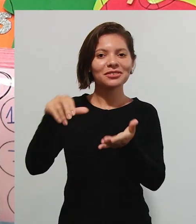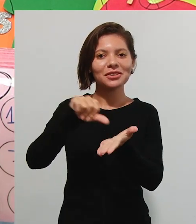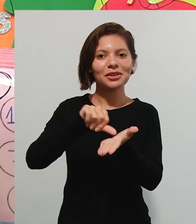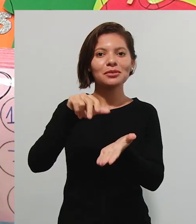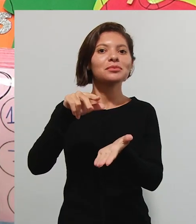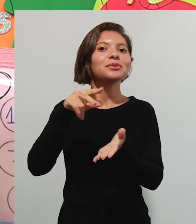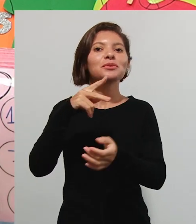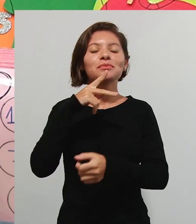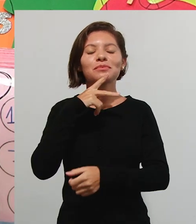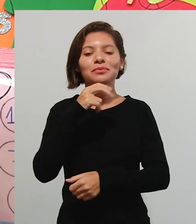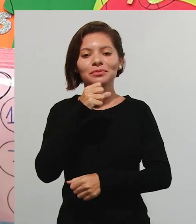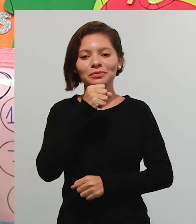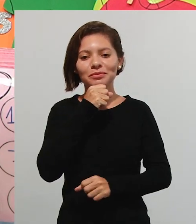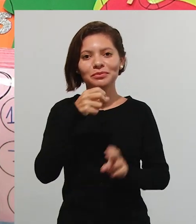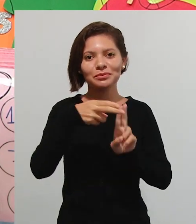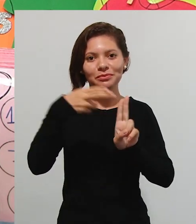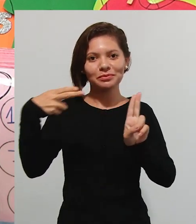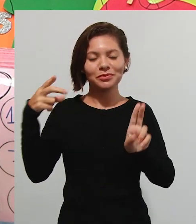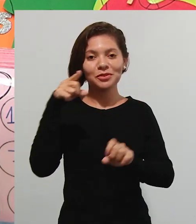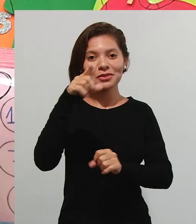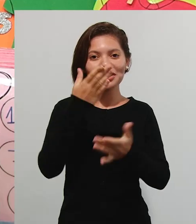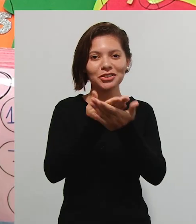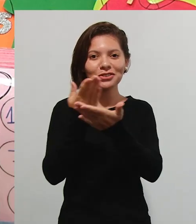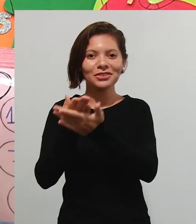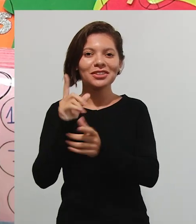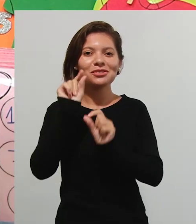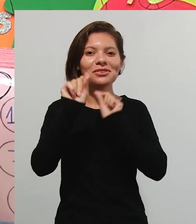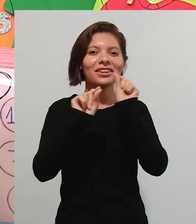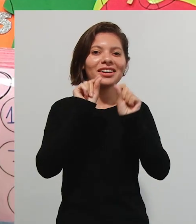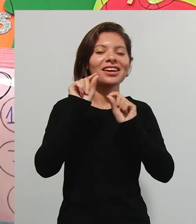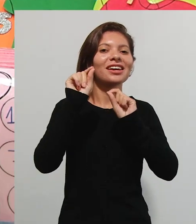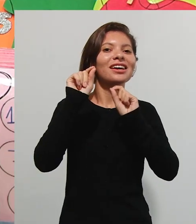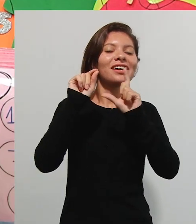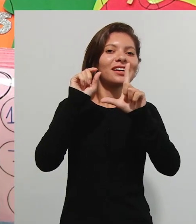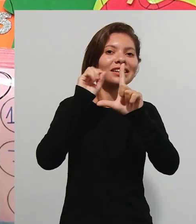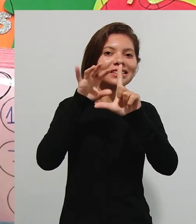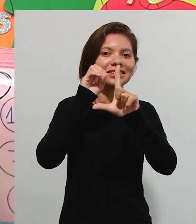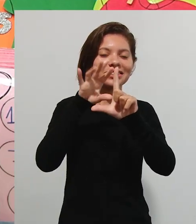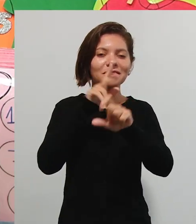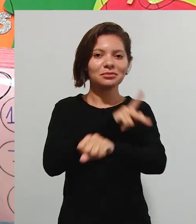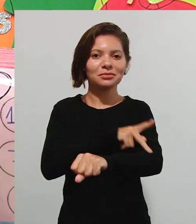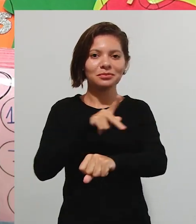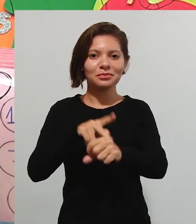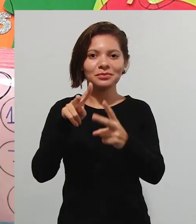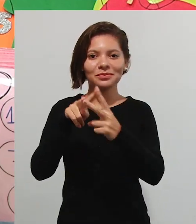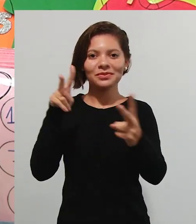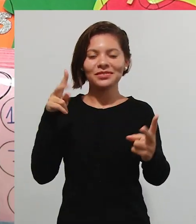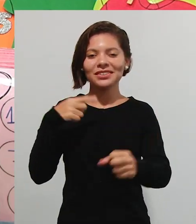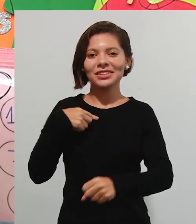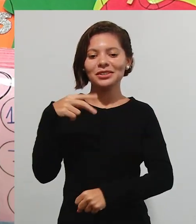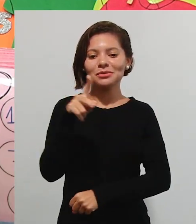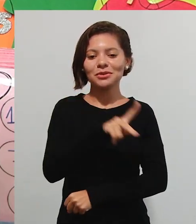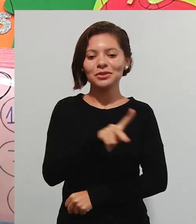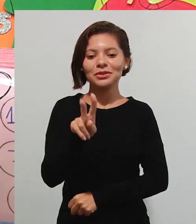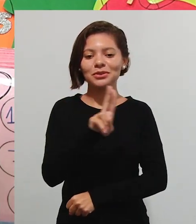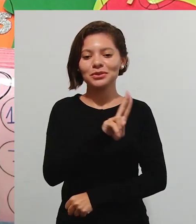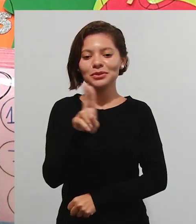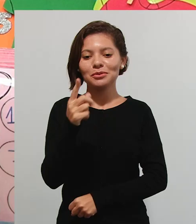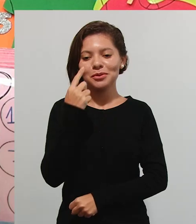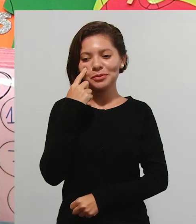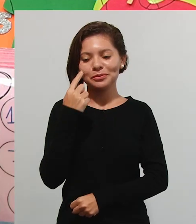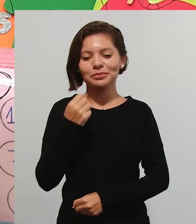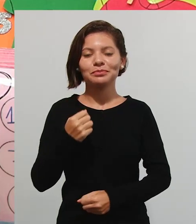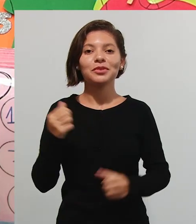Campus Porto Velho, Zona Norte. Você está na licenciatura em Pedagogia EAD e eu sou a professora Anabela